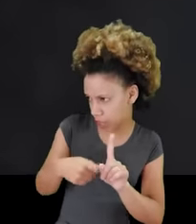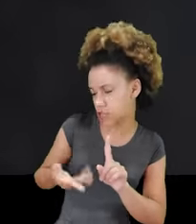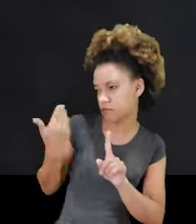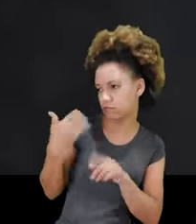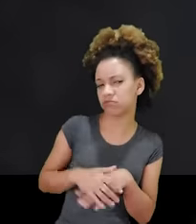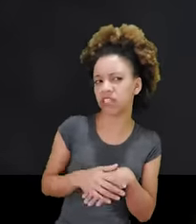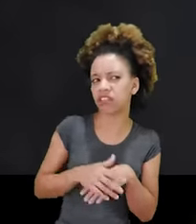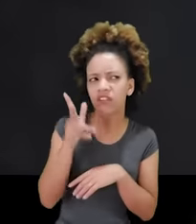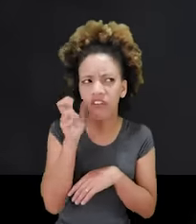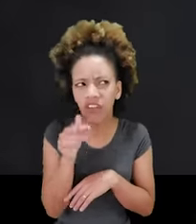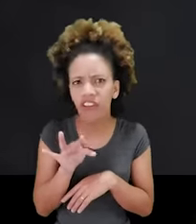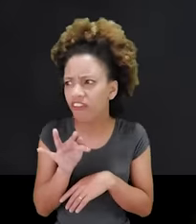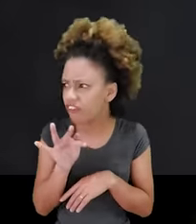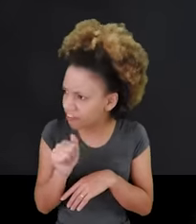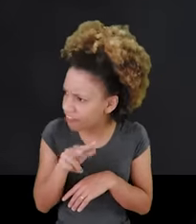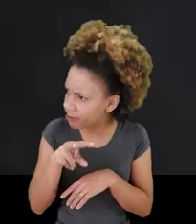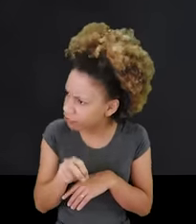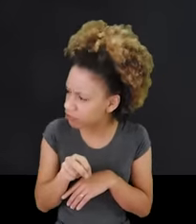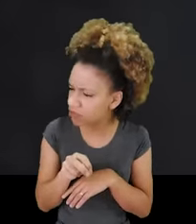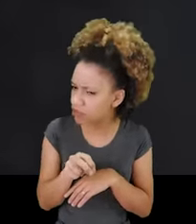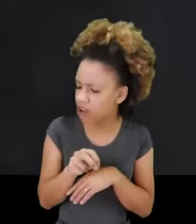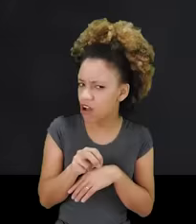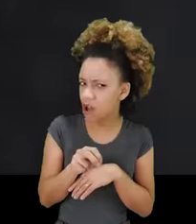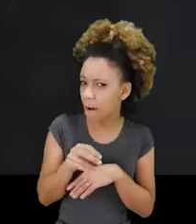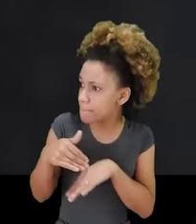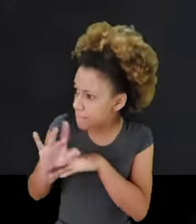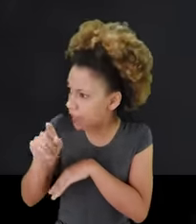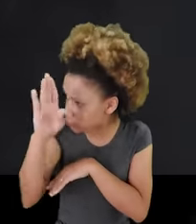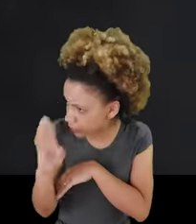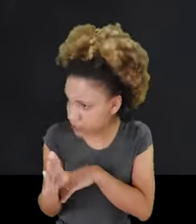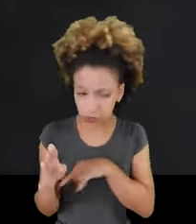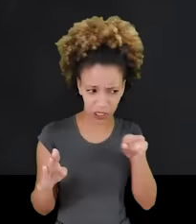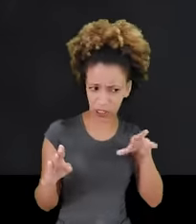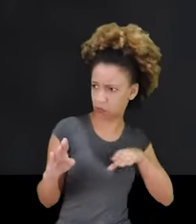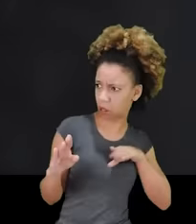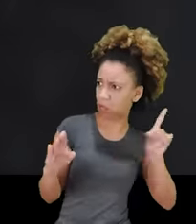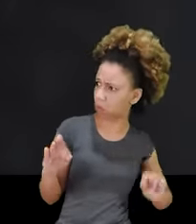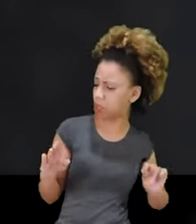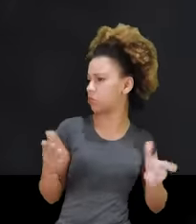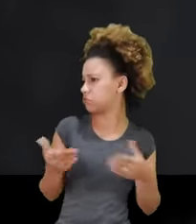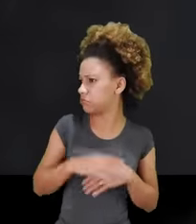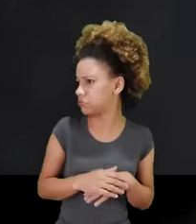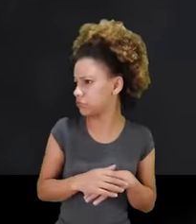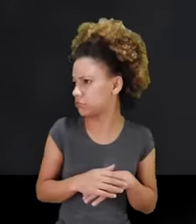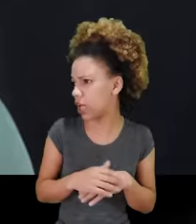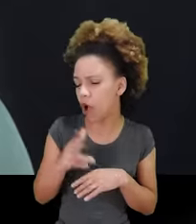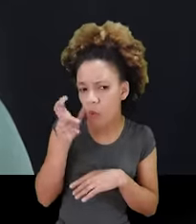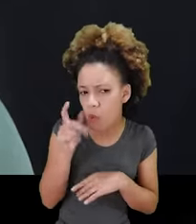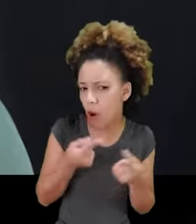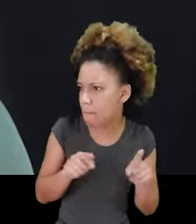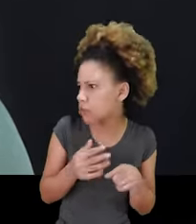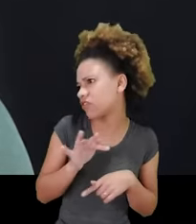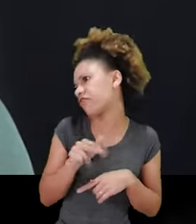mim a ouvir fado lá como não ouvia cá. Ou seja, o português, eu acho mesmo que o português torna-se mais português quando não está em Portugal. Ah,